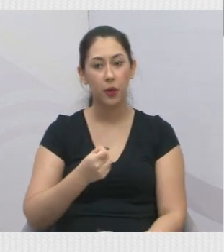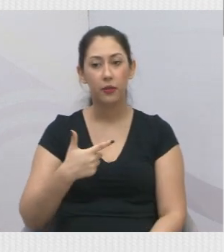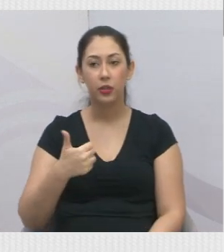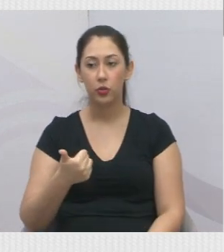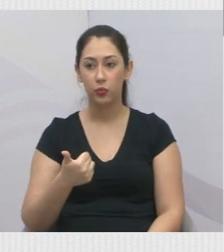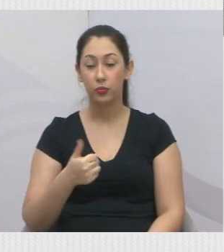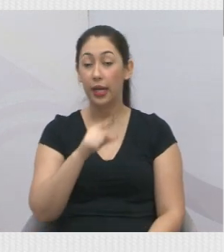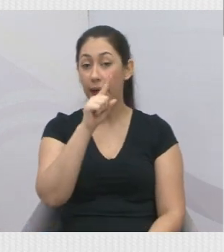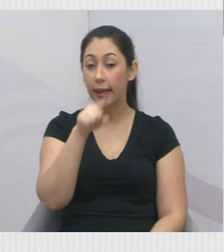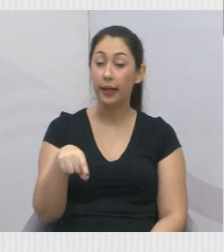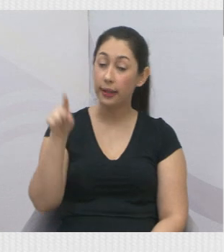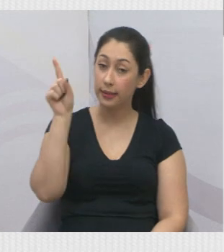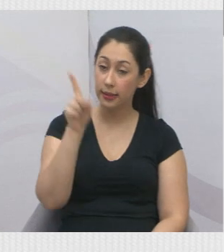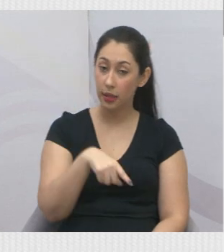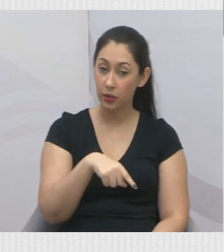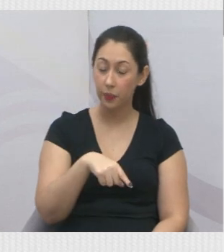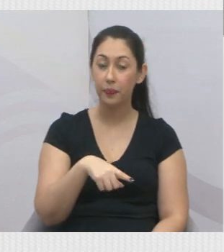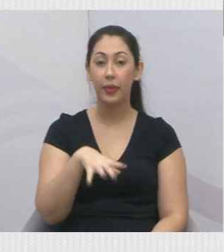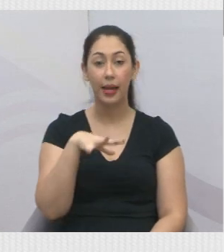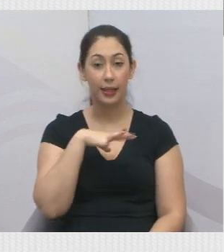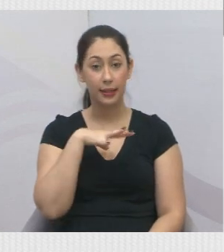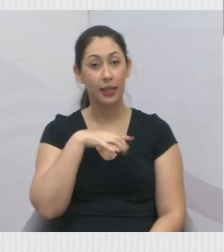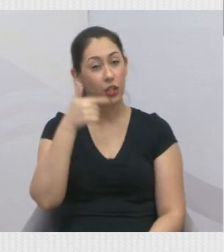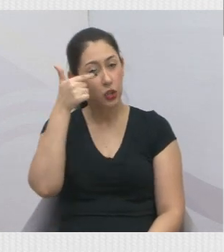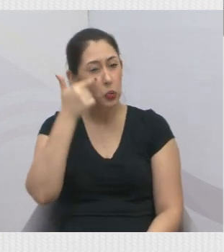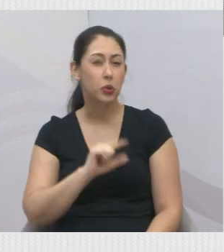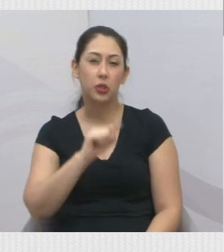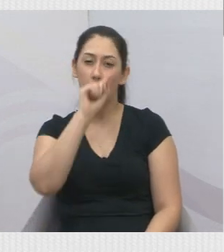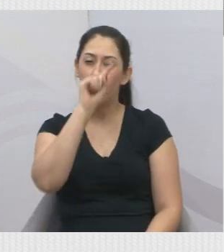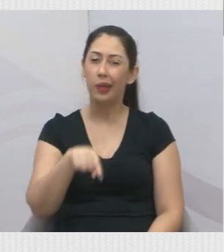Cancelado, o município conseguiu cancelar